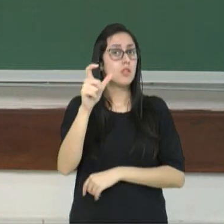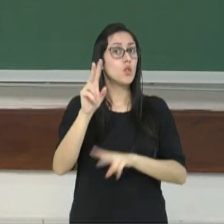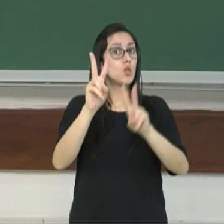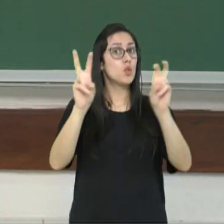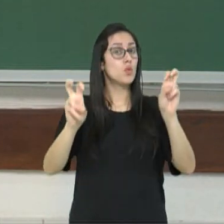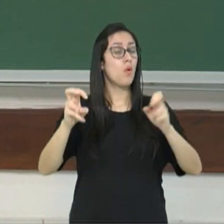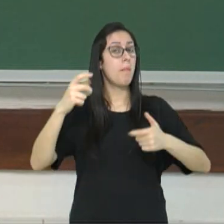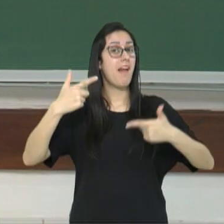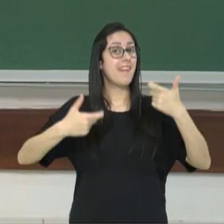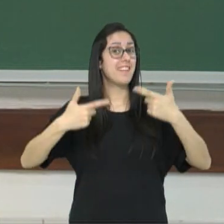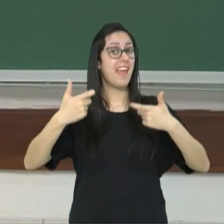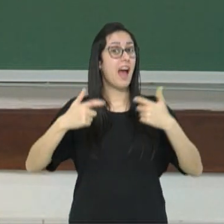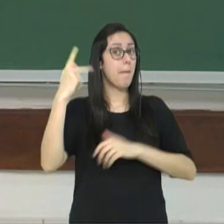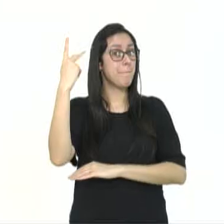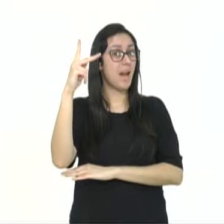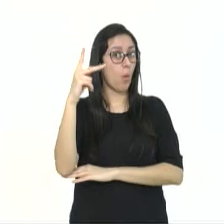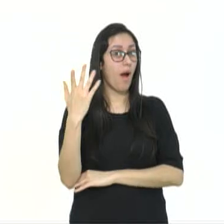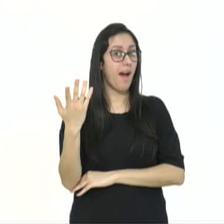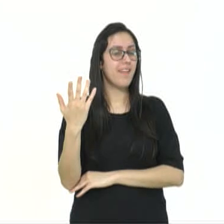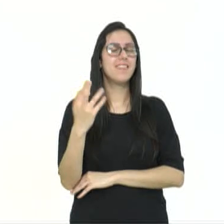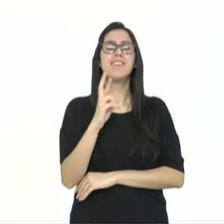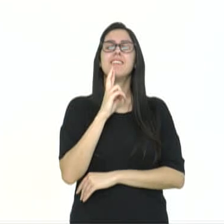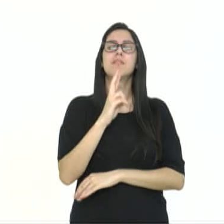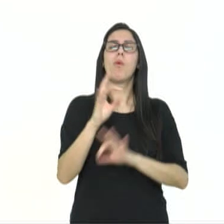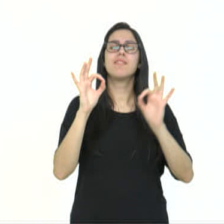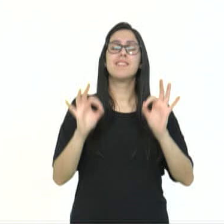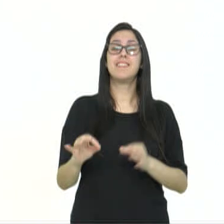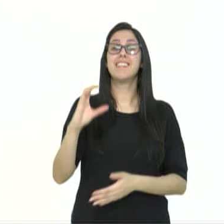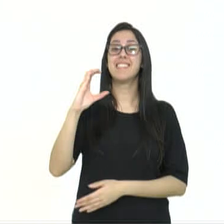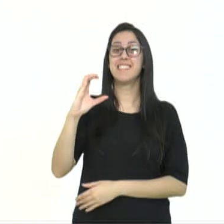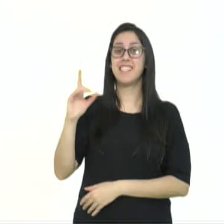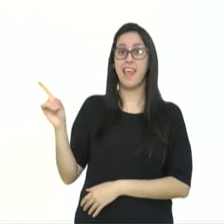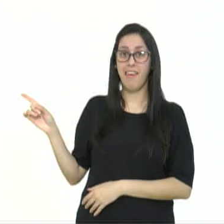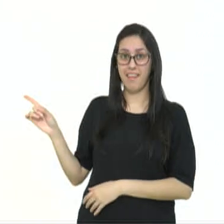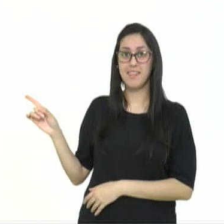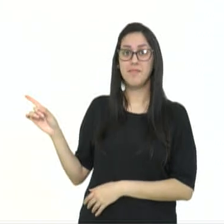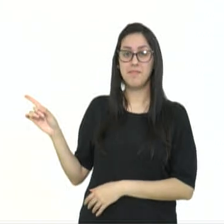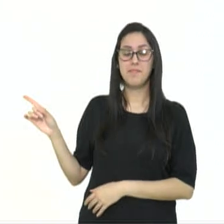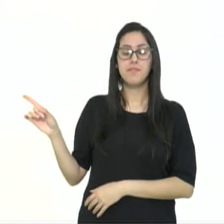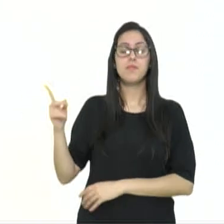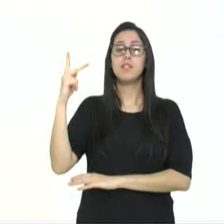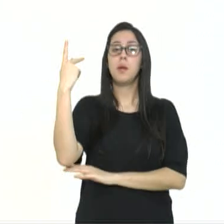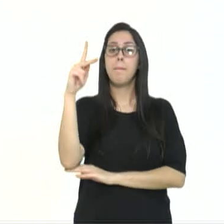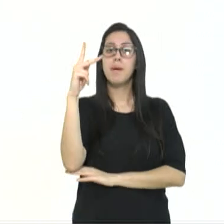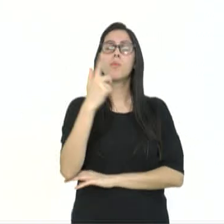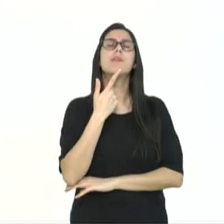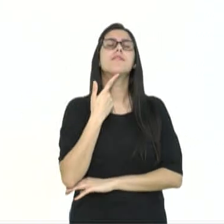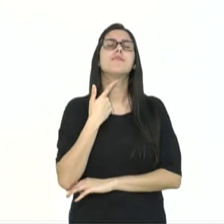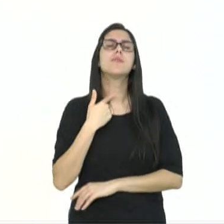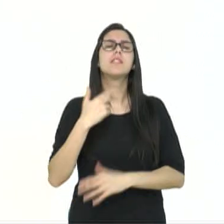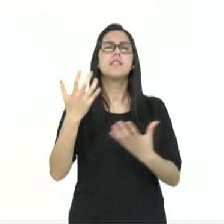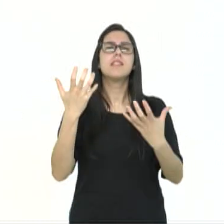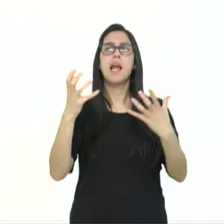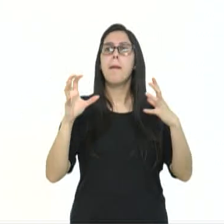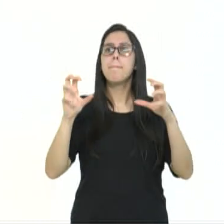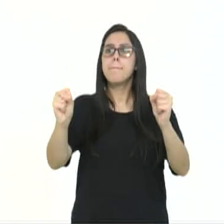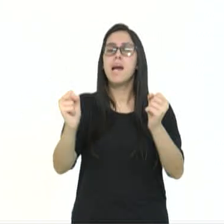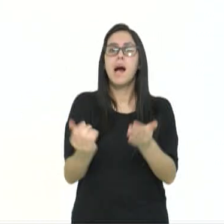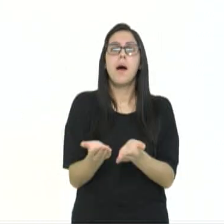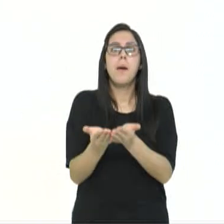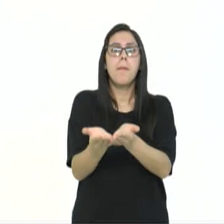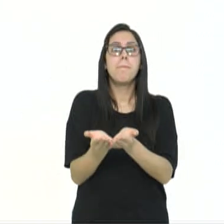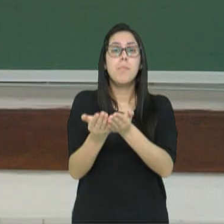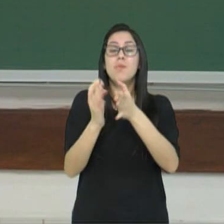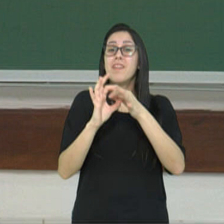do Paraguai. E a alternativa correta era a letra C. A pretensão do Paraguai em possuir um porto de livre acesso